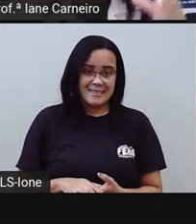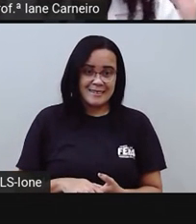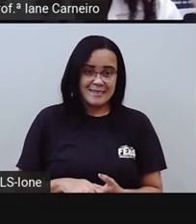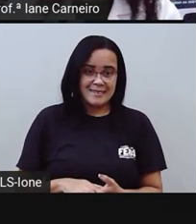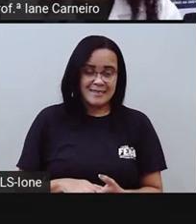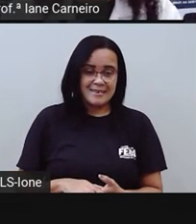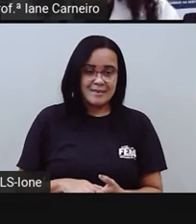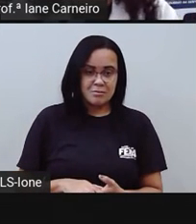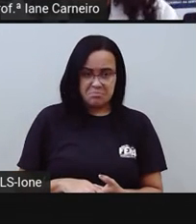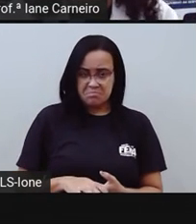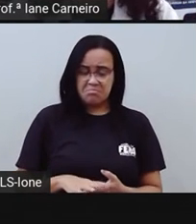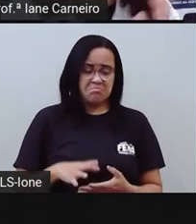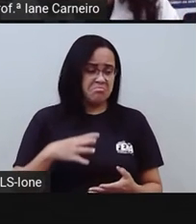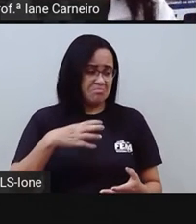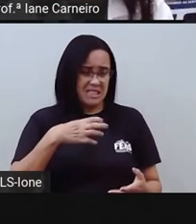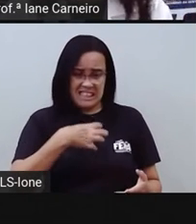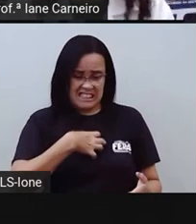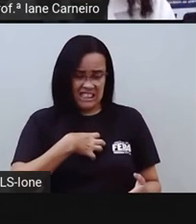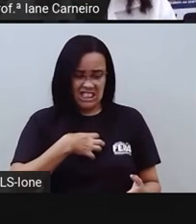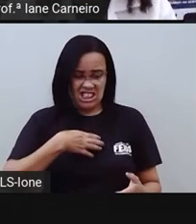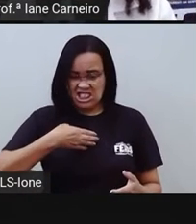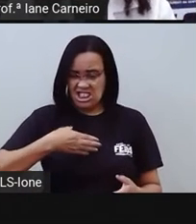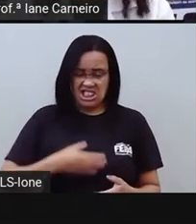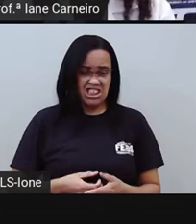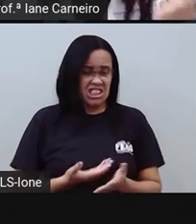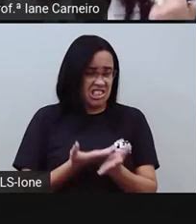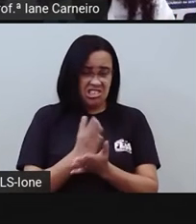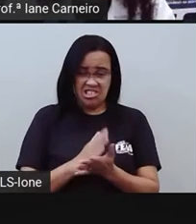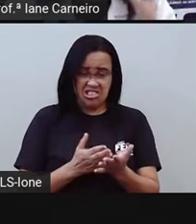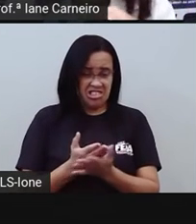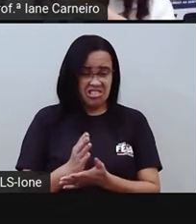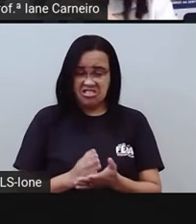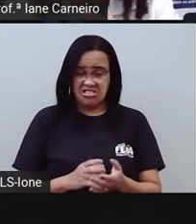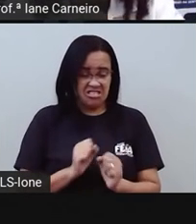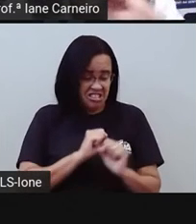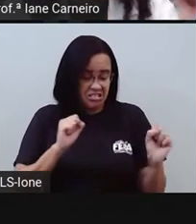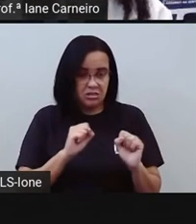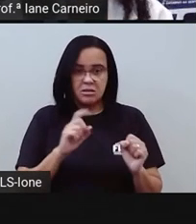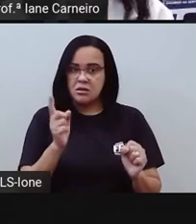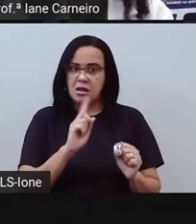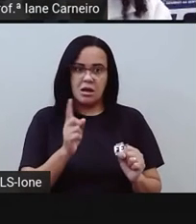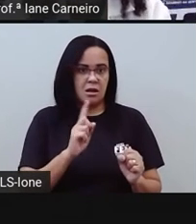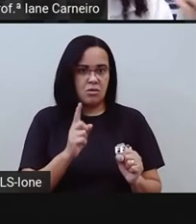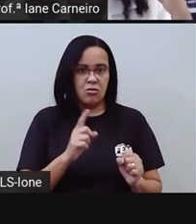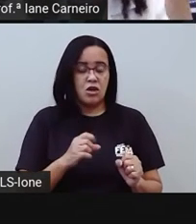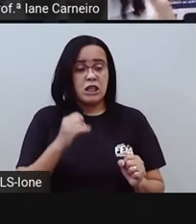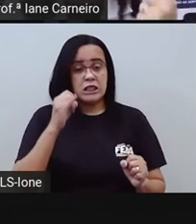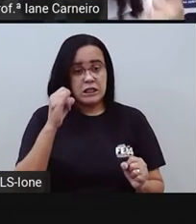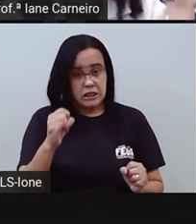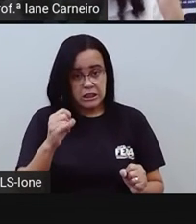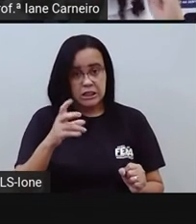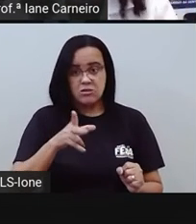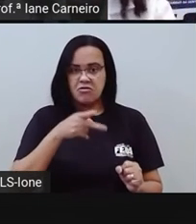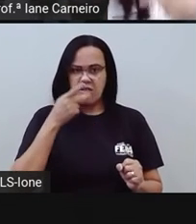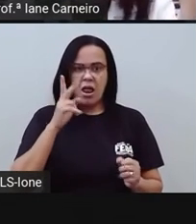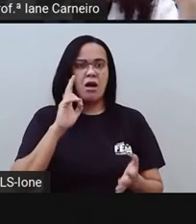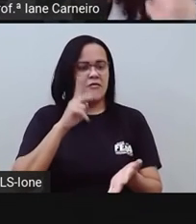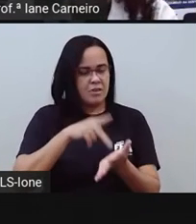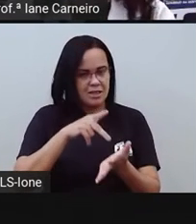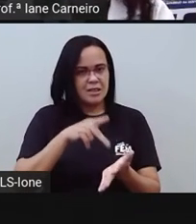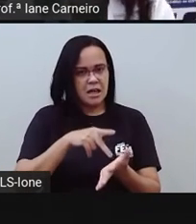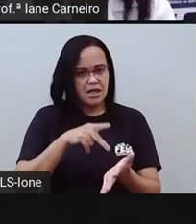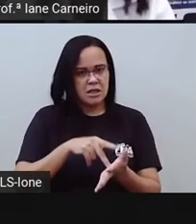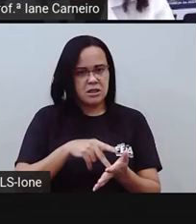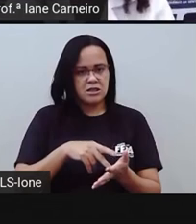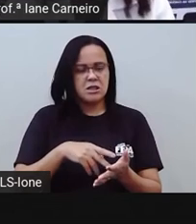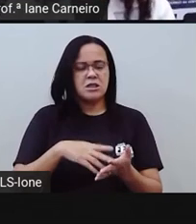ela não vai ficar super chateada, que ela não vai conseguir te desculpar, não. Agora, se você falar uma mentira e depois ela descobrir que foi mentira, ela vai